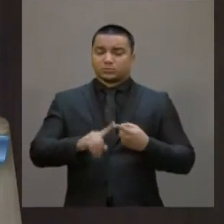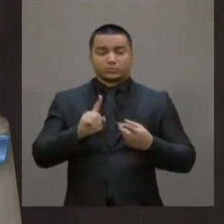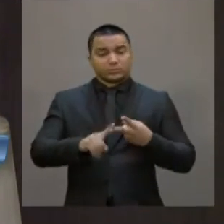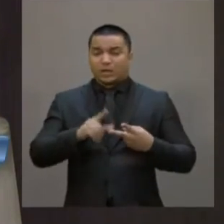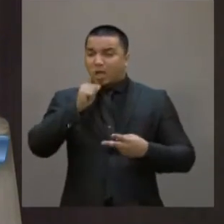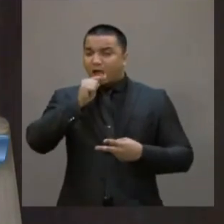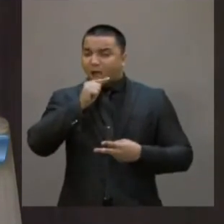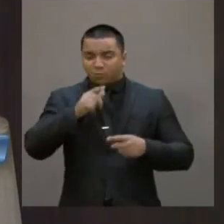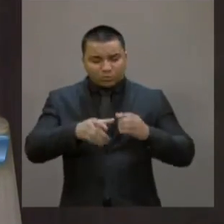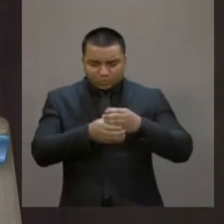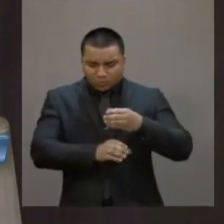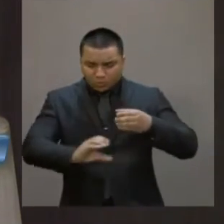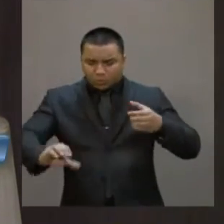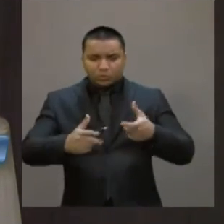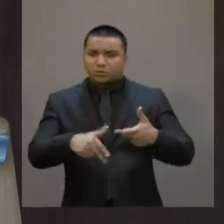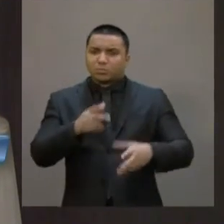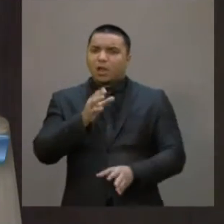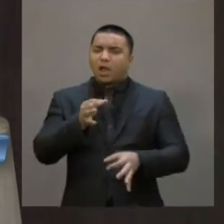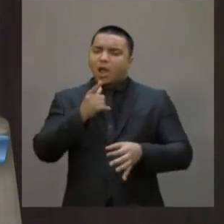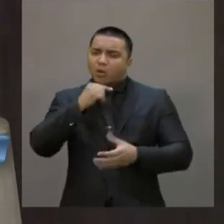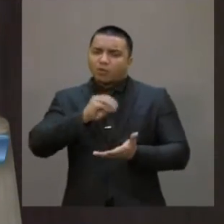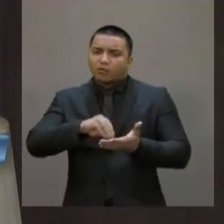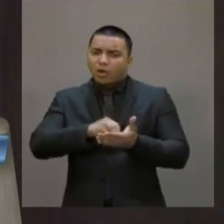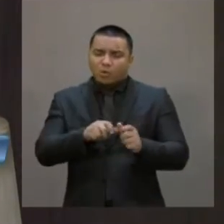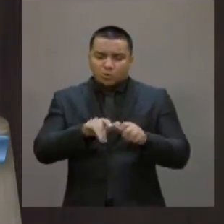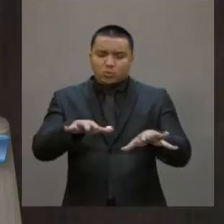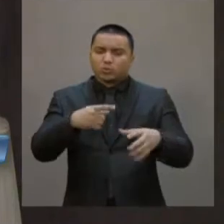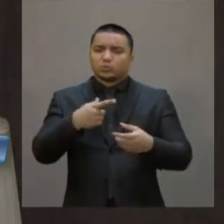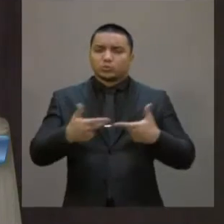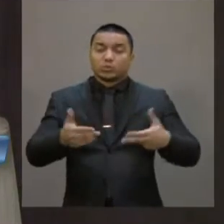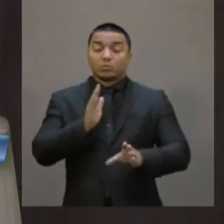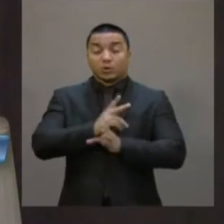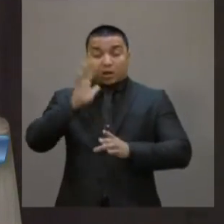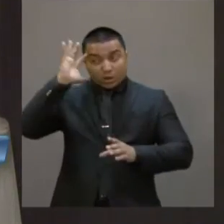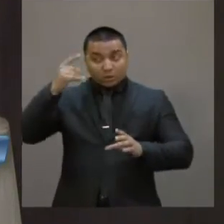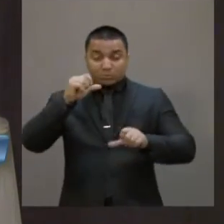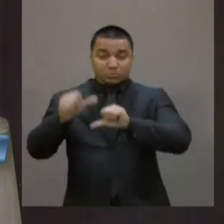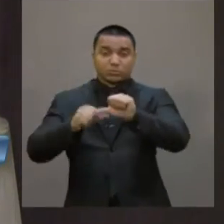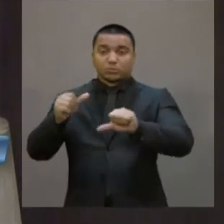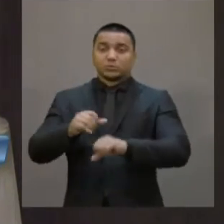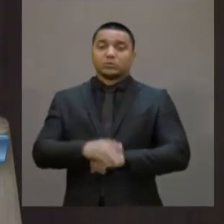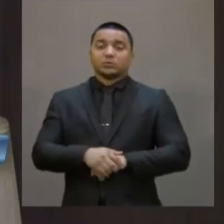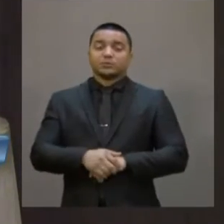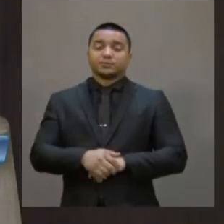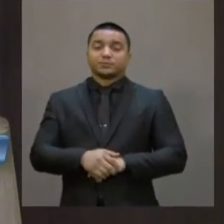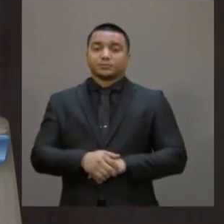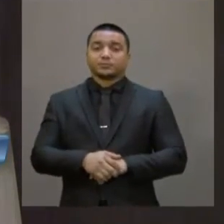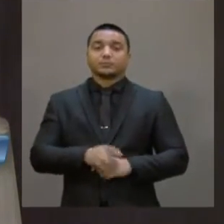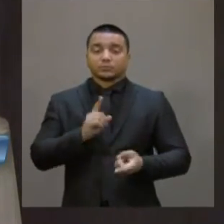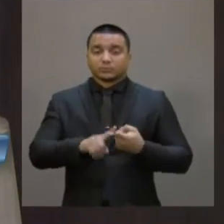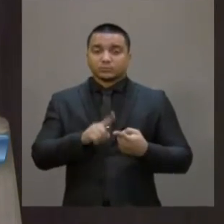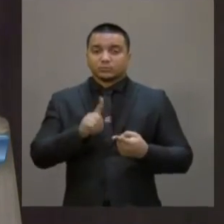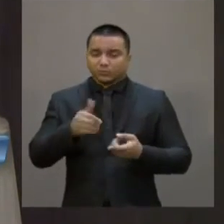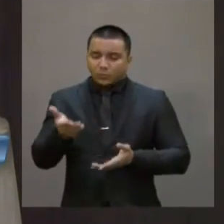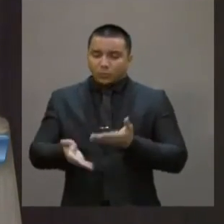do saneamento, das injustiças hídricas, muito relacionadas à mudança climática e ao nosso padrão energético. A